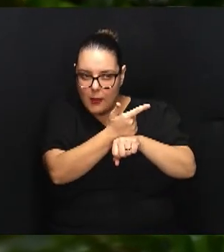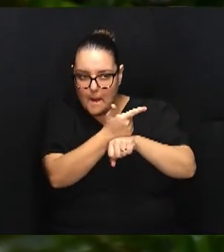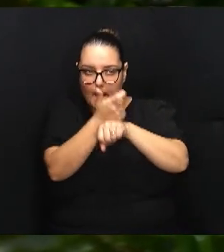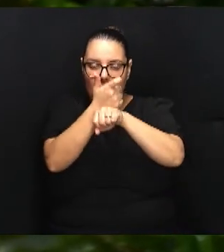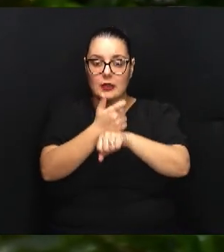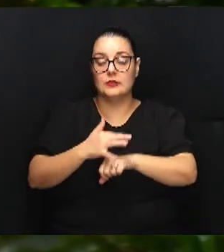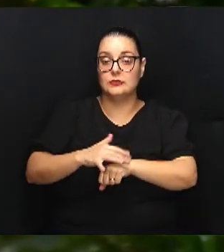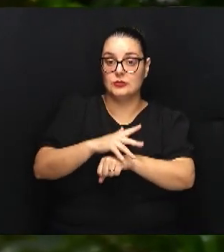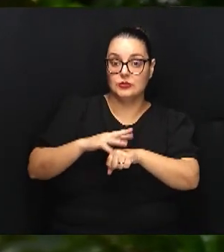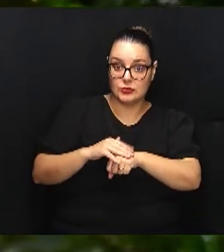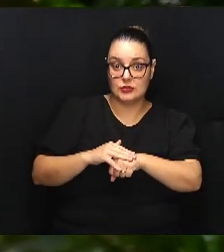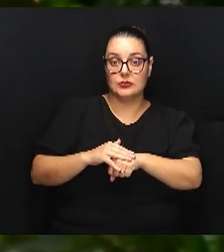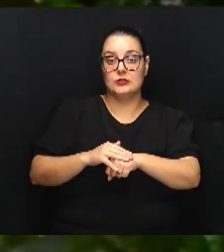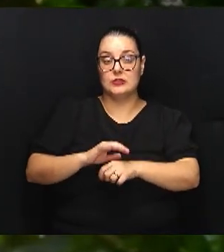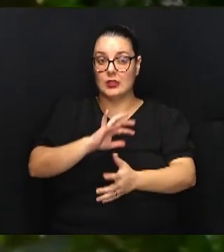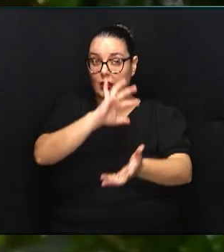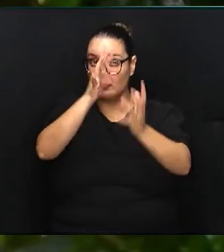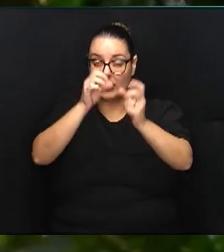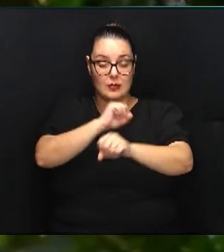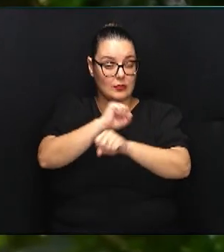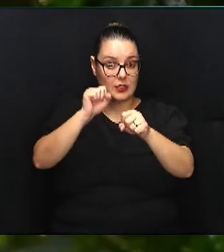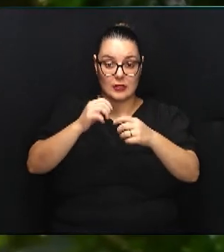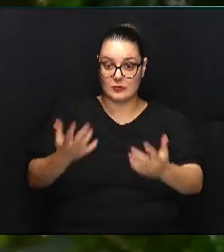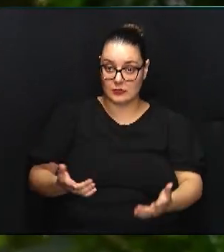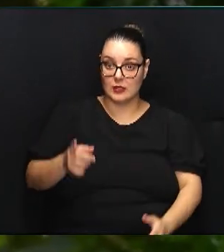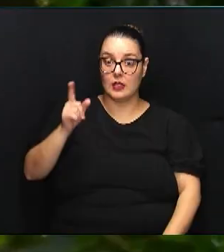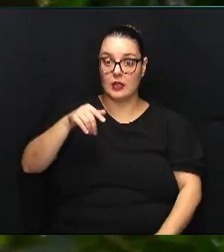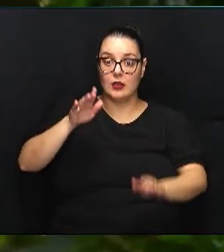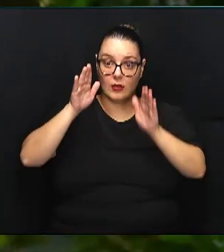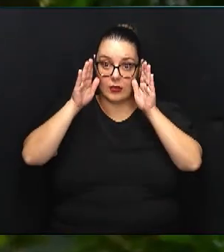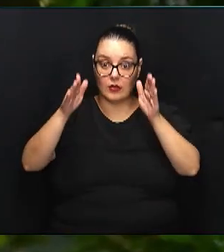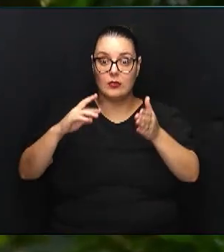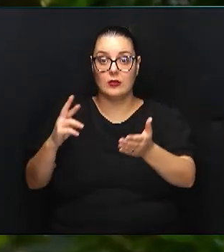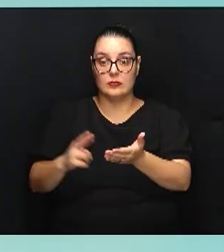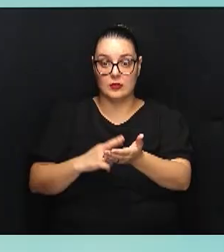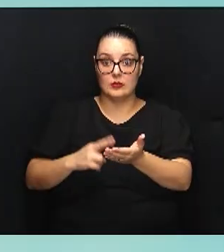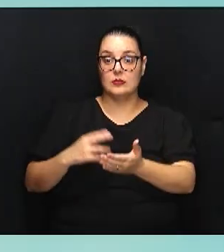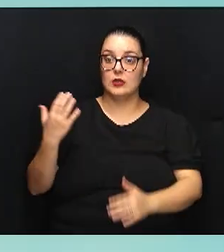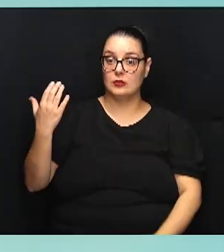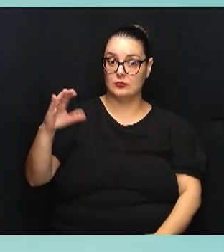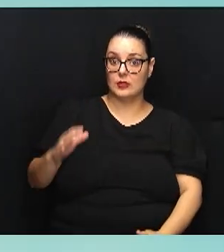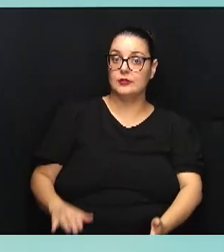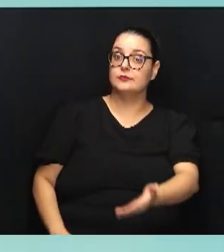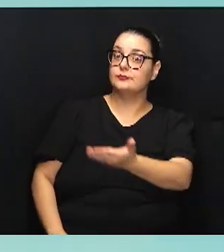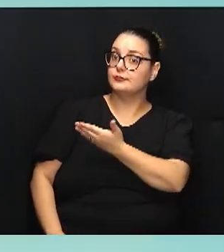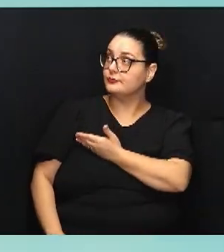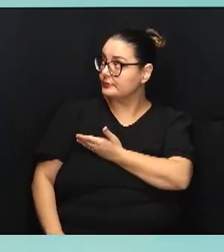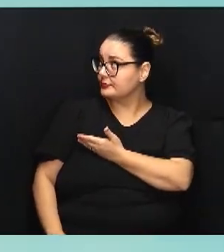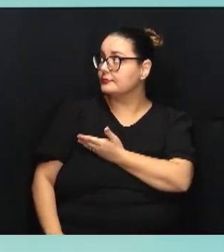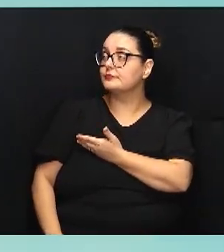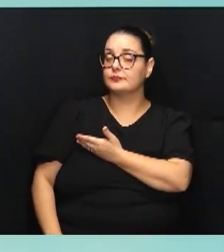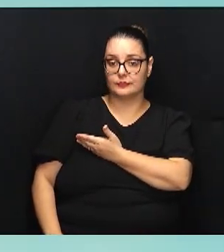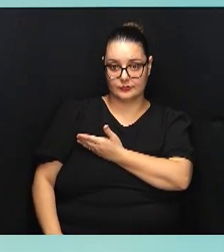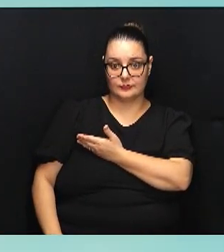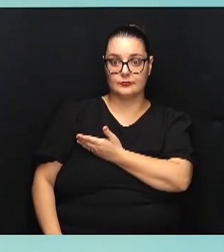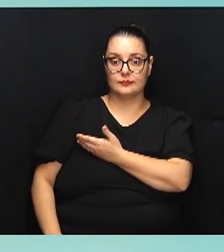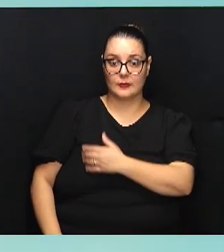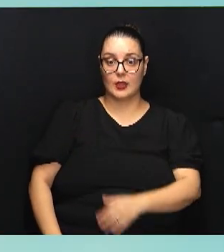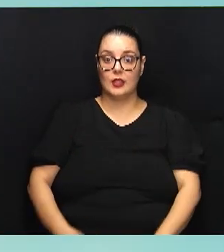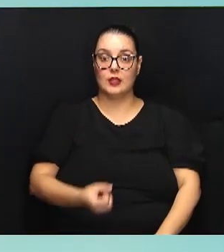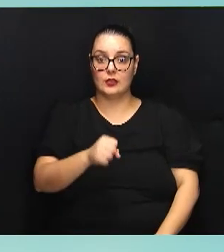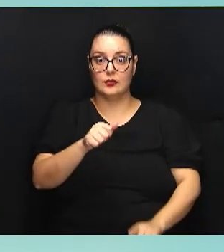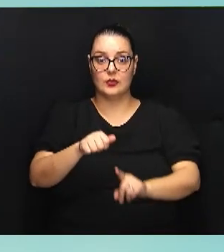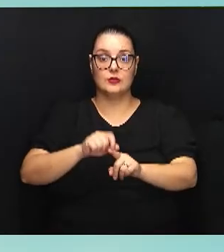agravada por caça, tráfico, doenças e eventos climáticos extremos, é o foco da recente edição de Primates